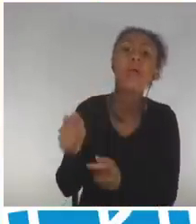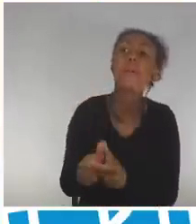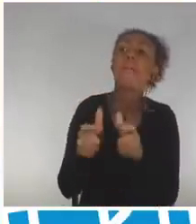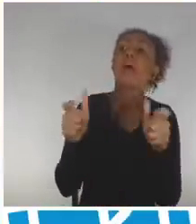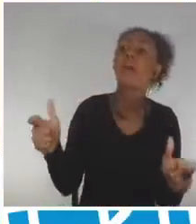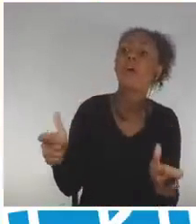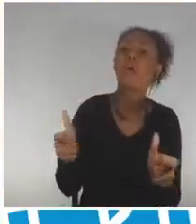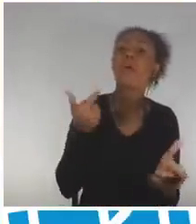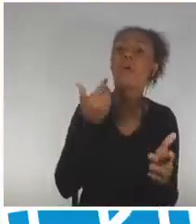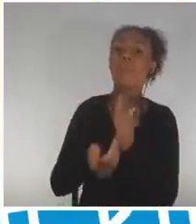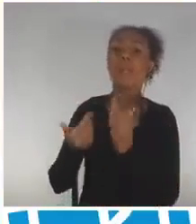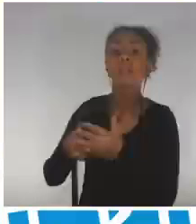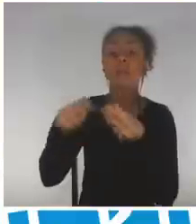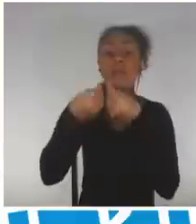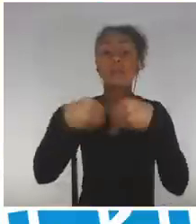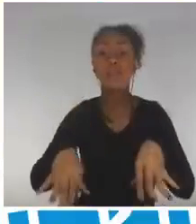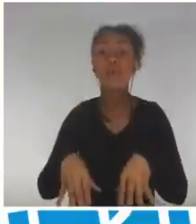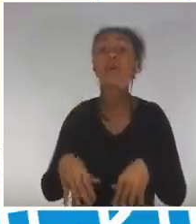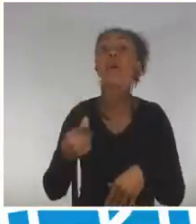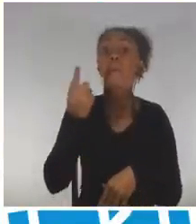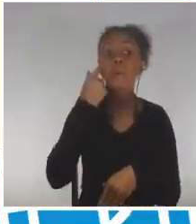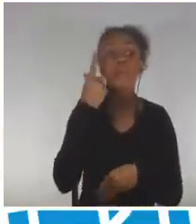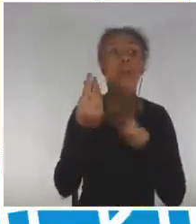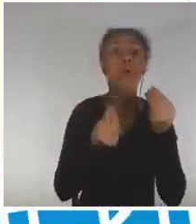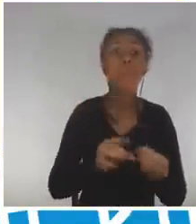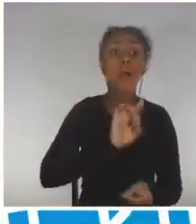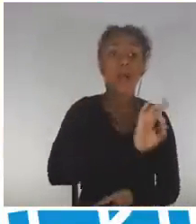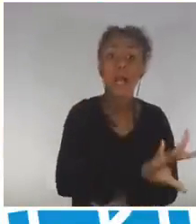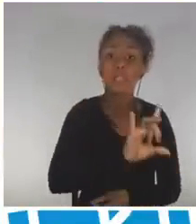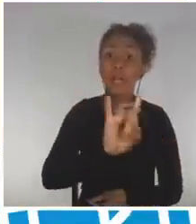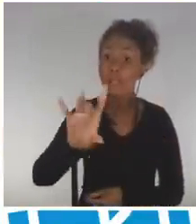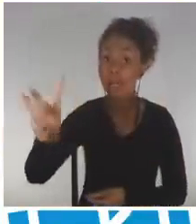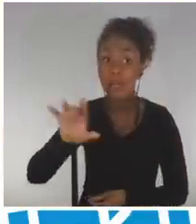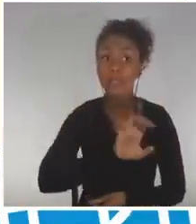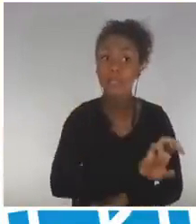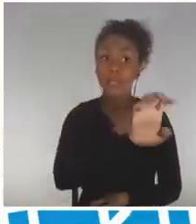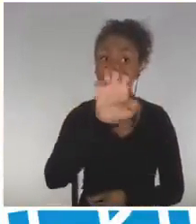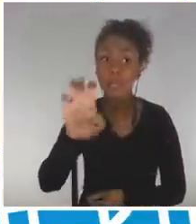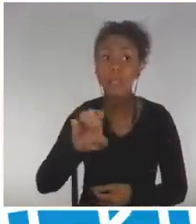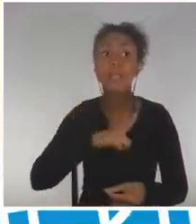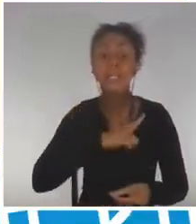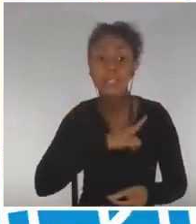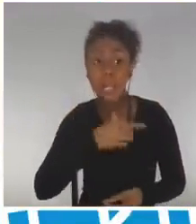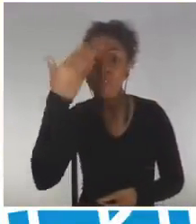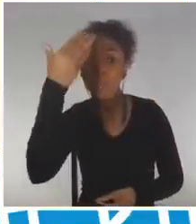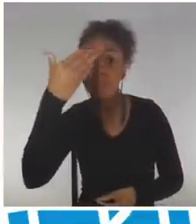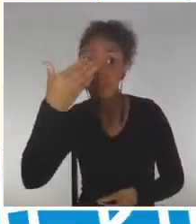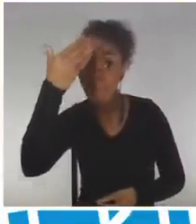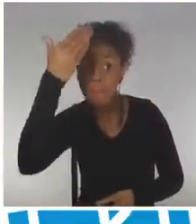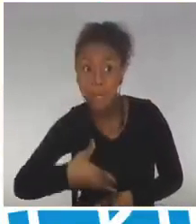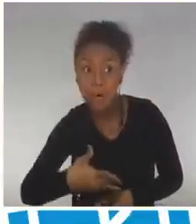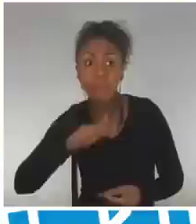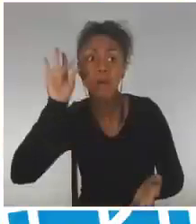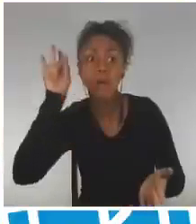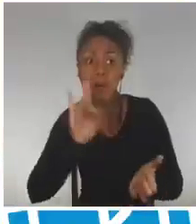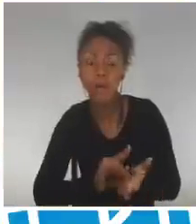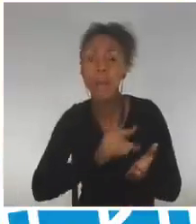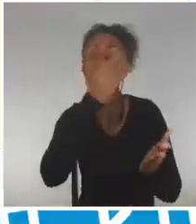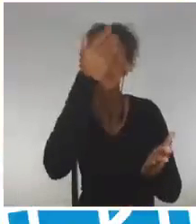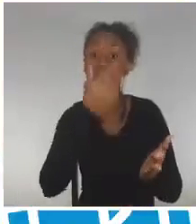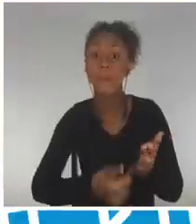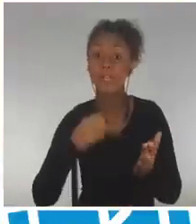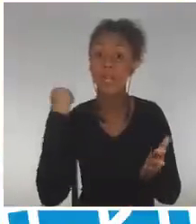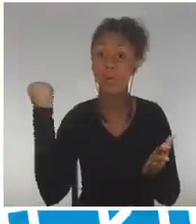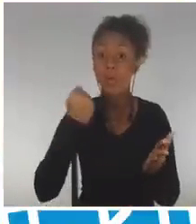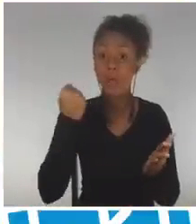ponto vamos começar em cada local em que as evidências mostrarem que a perda foi enorme. Então, um SAEB